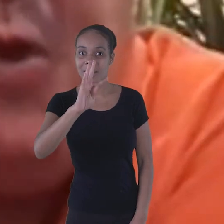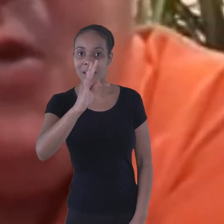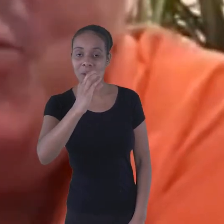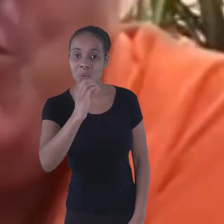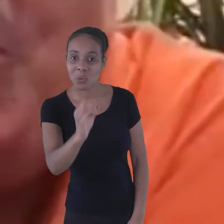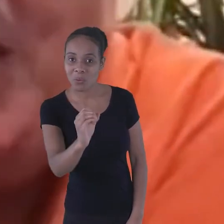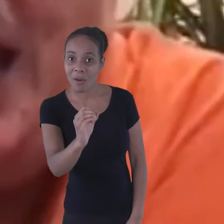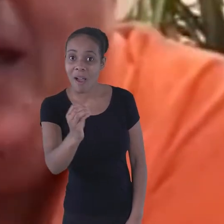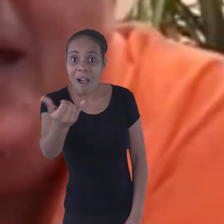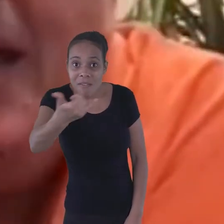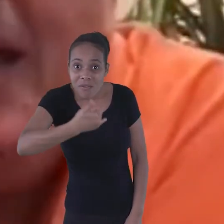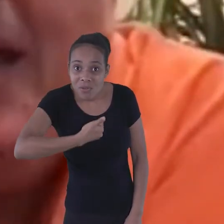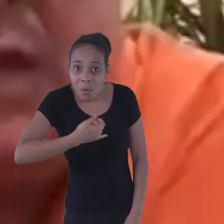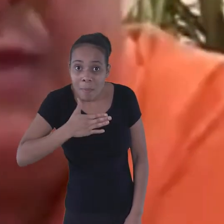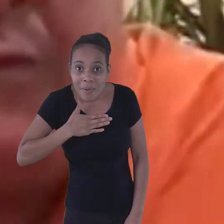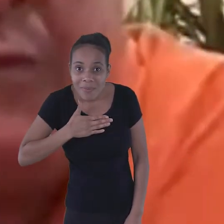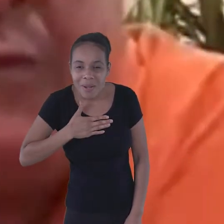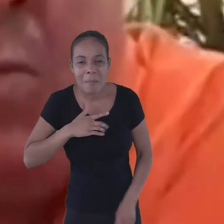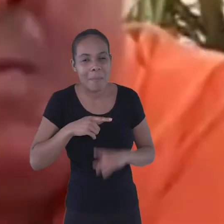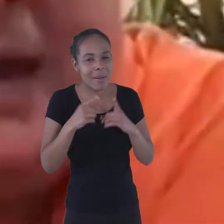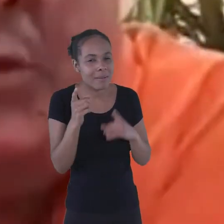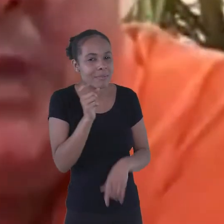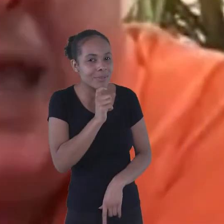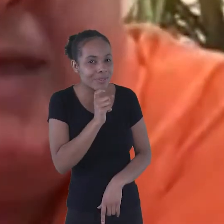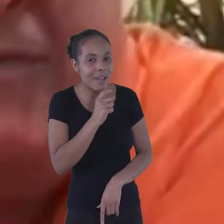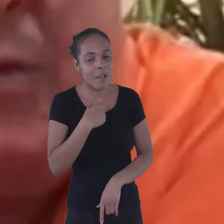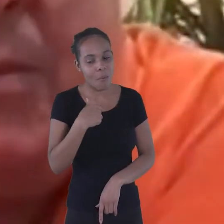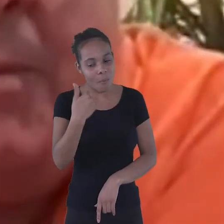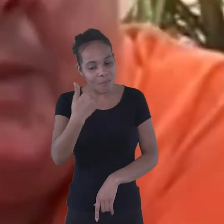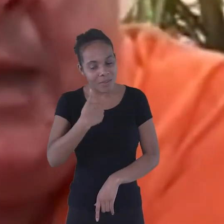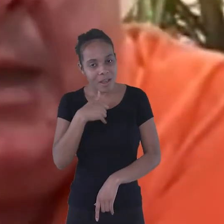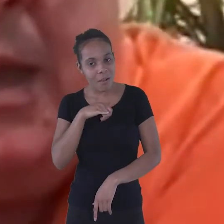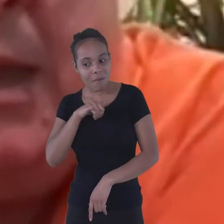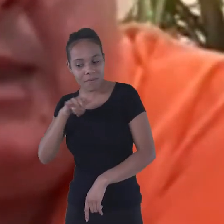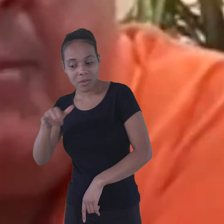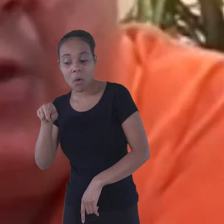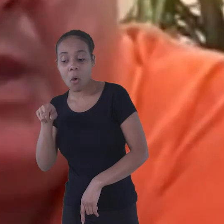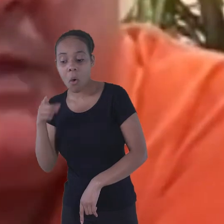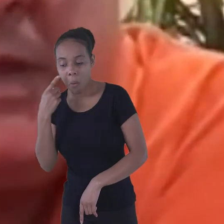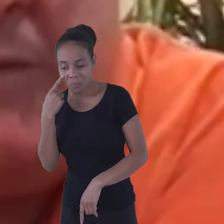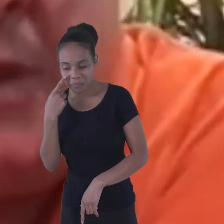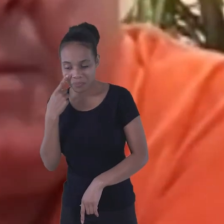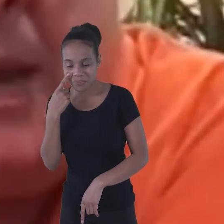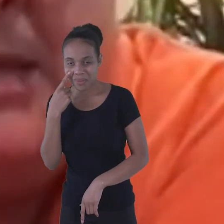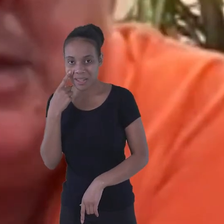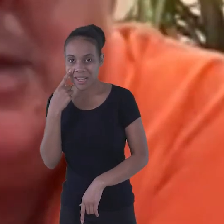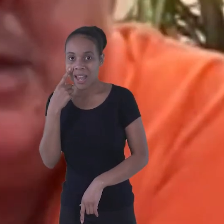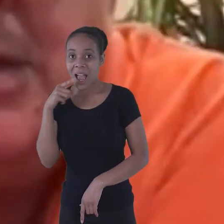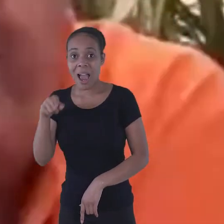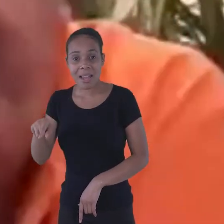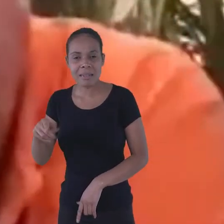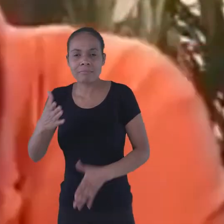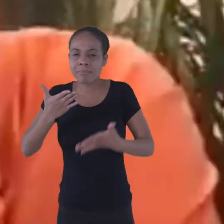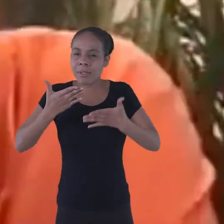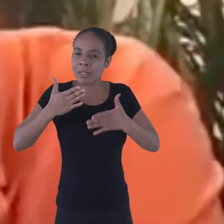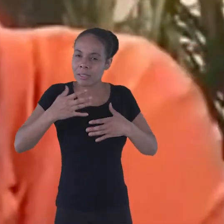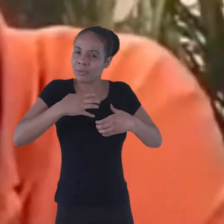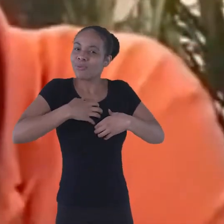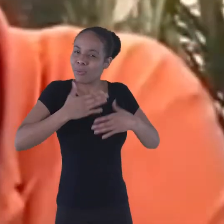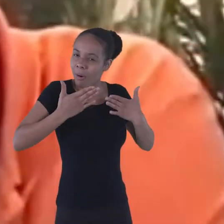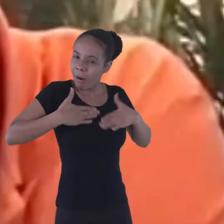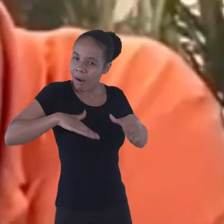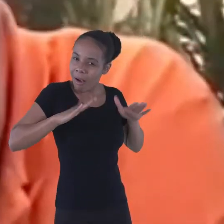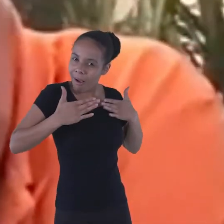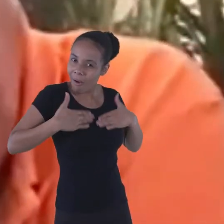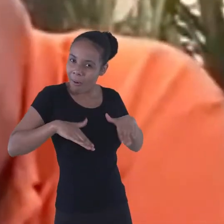filho, muito obrigado. E desligou o telefone. O marido dela falou para mim que depois desse telefonema, ela desligou o telefone,